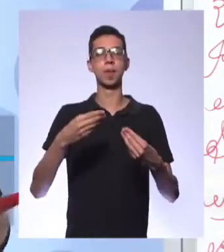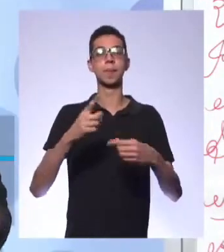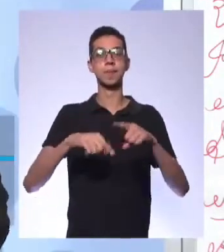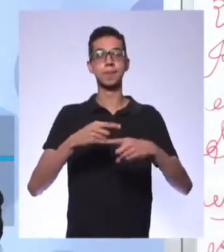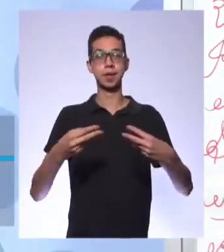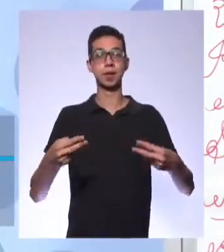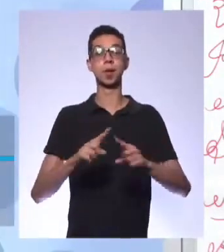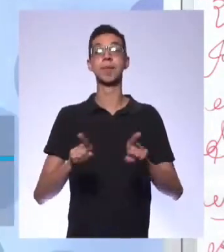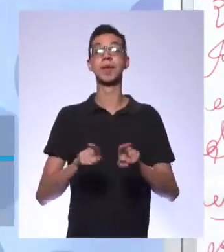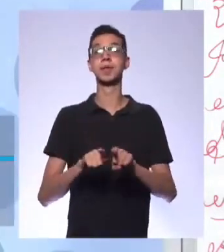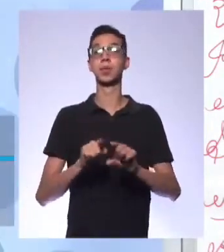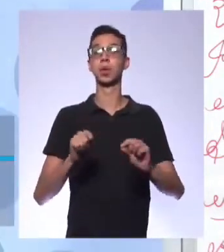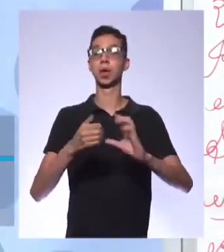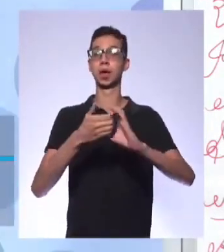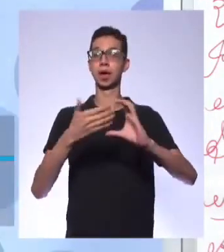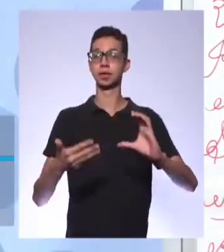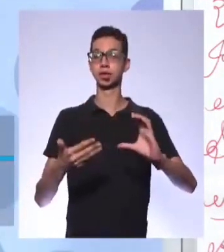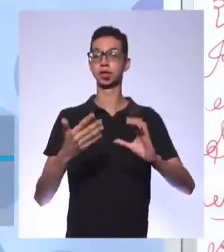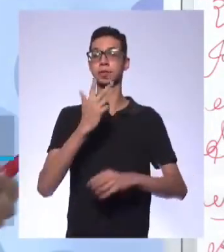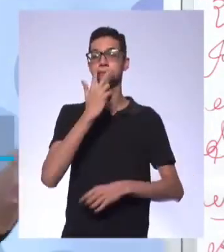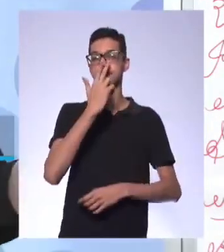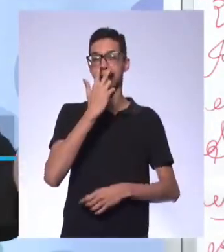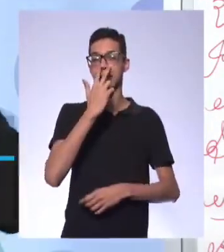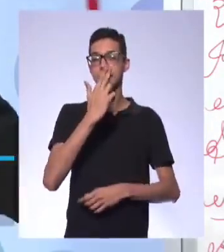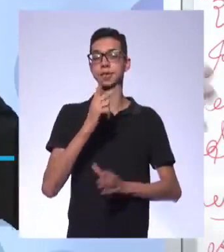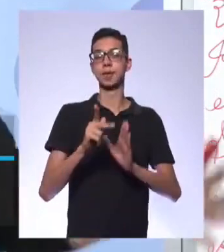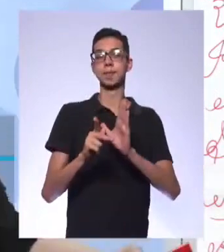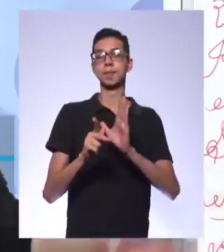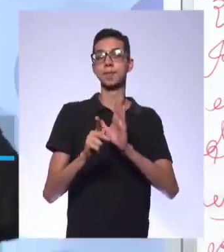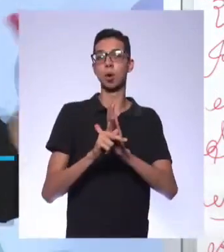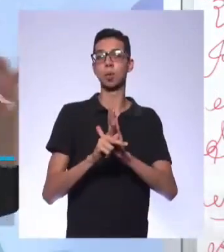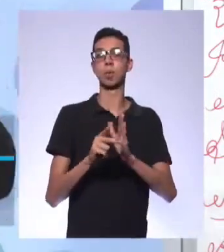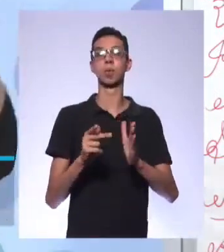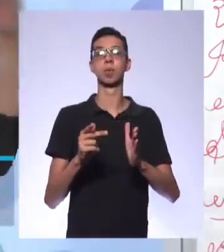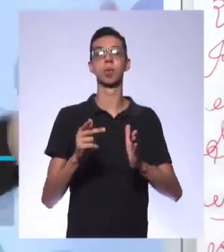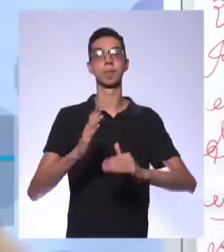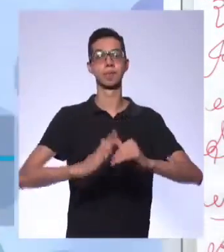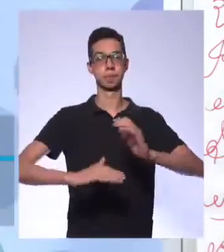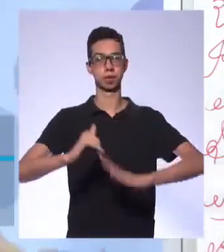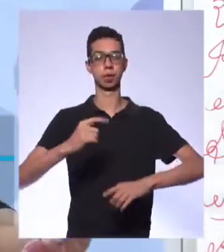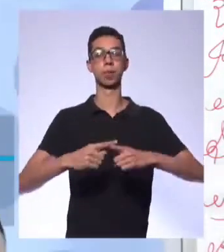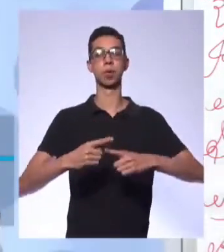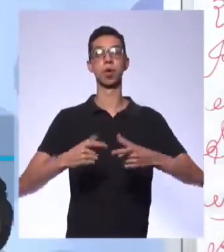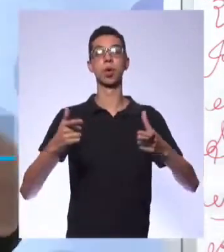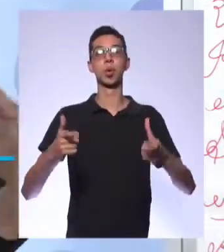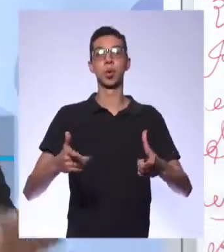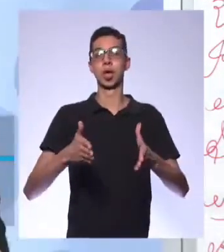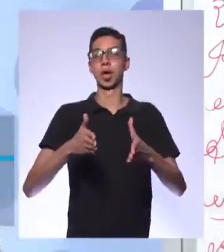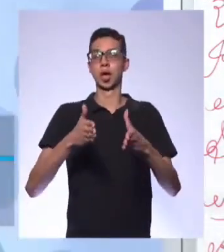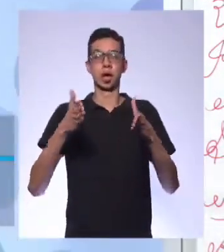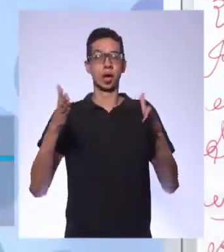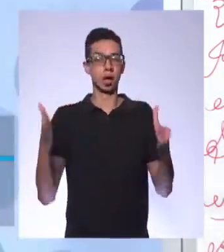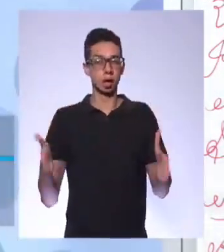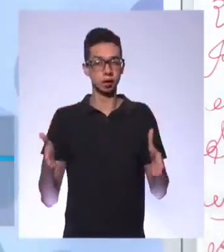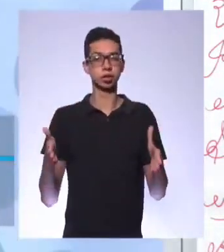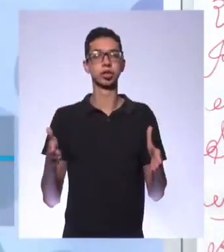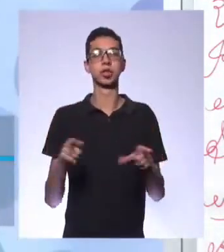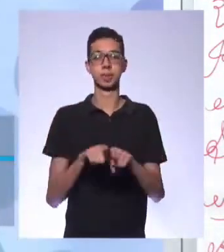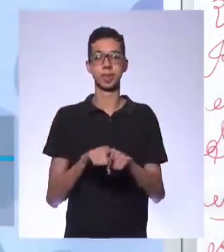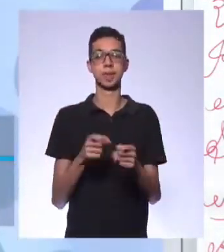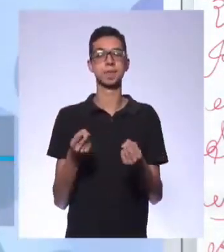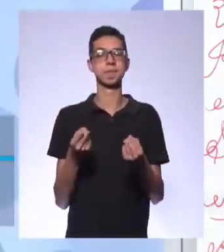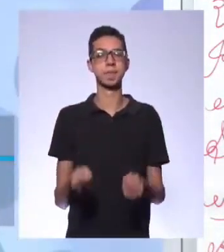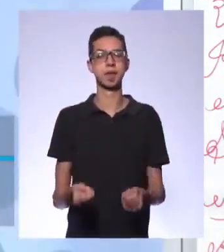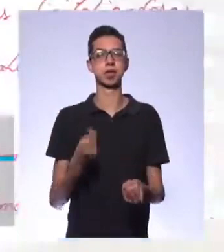ainda tem uma característica um pouco manual. Os aparelhos para reproduzir isso eram bem grandes, né, valvulados, geralmente